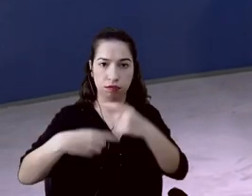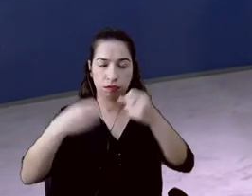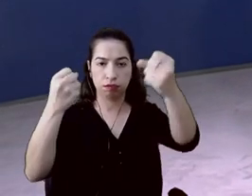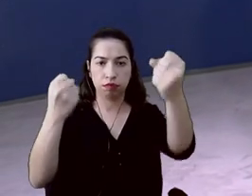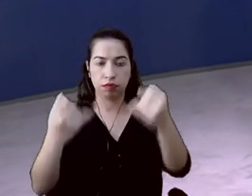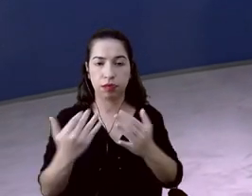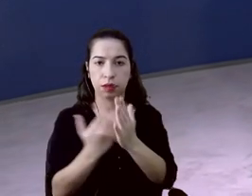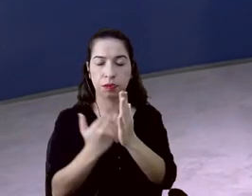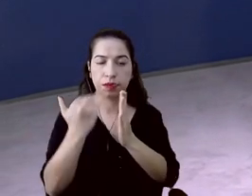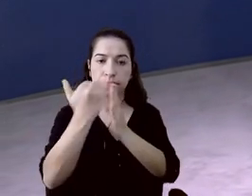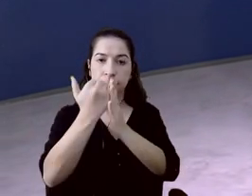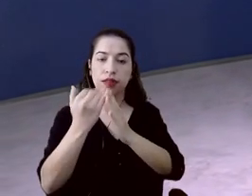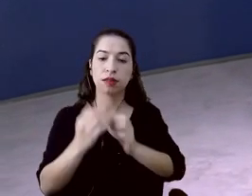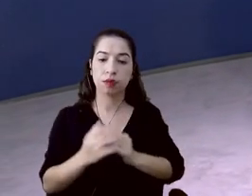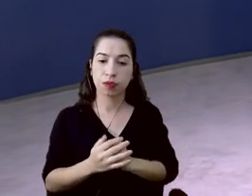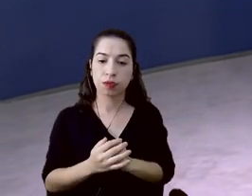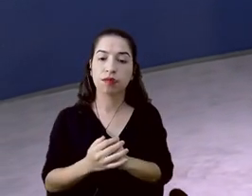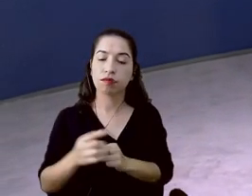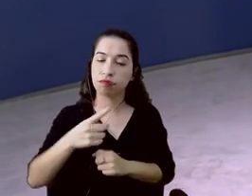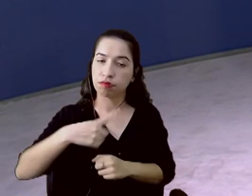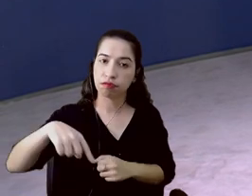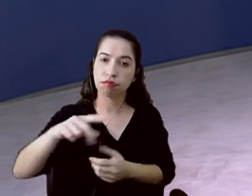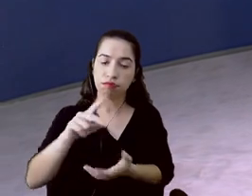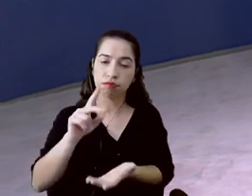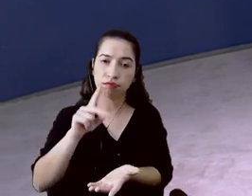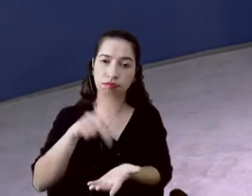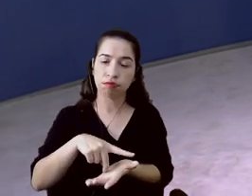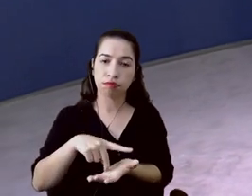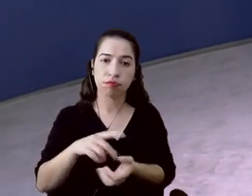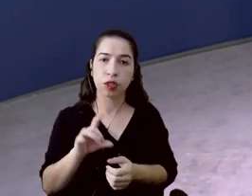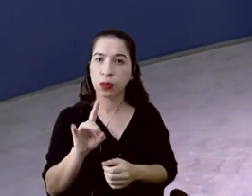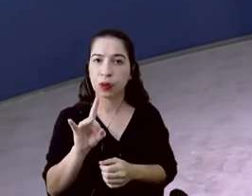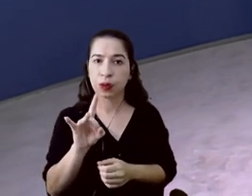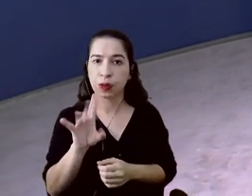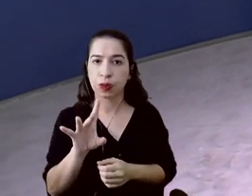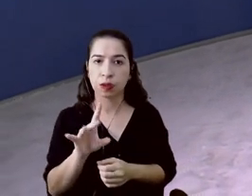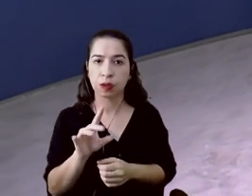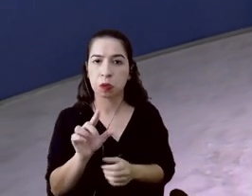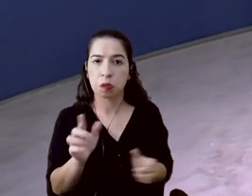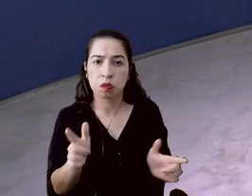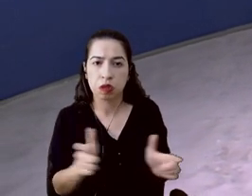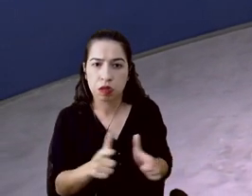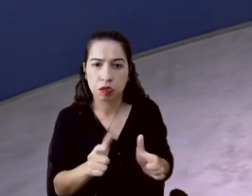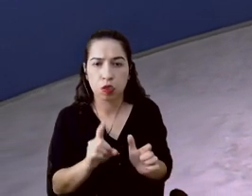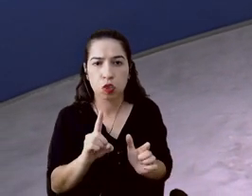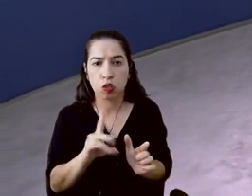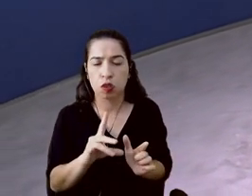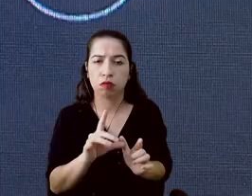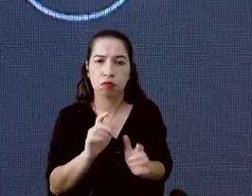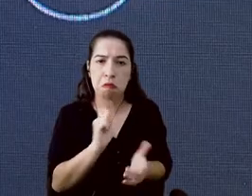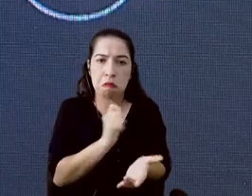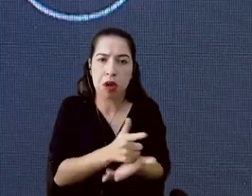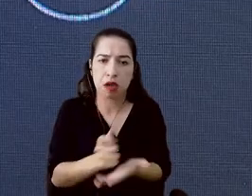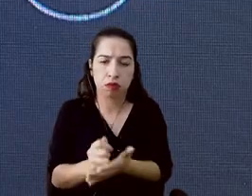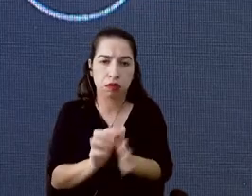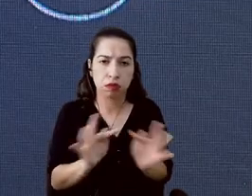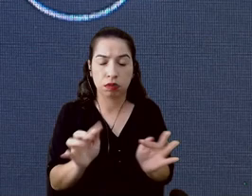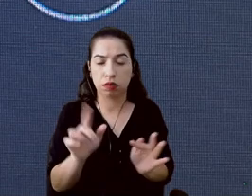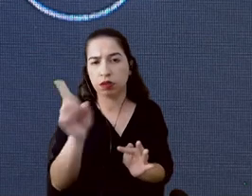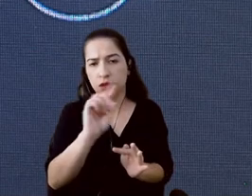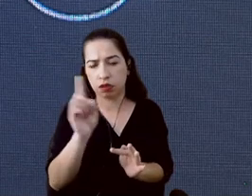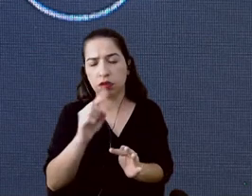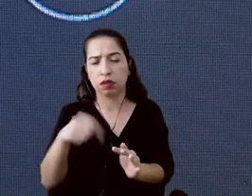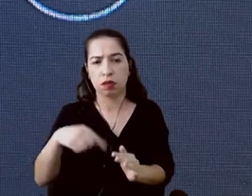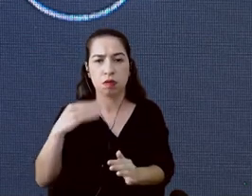então a gente realmente não é simplesmente um gay tem um software que faz pagamento não e bem realmente é uma empresa de